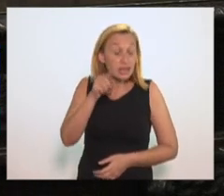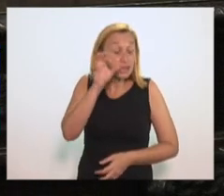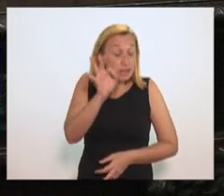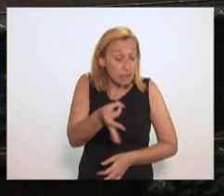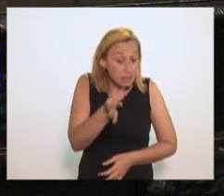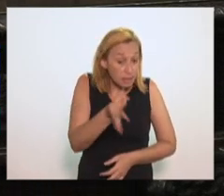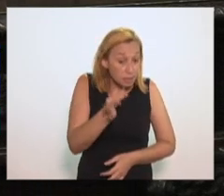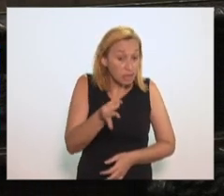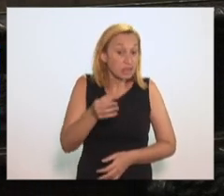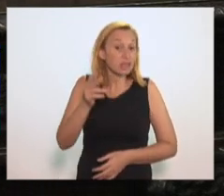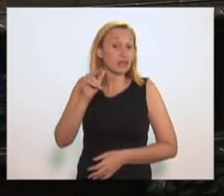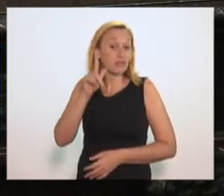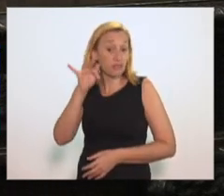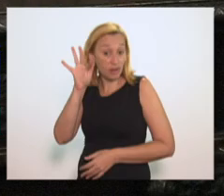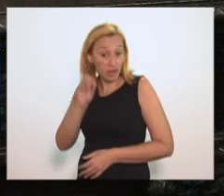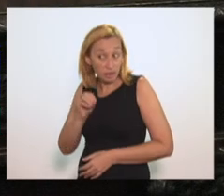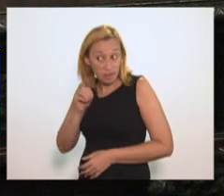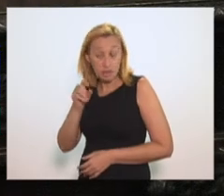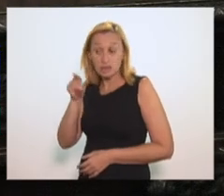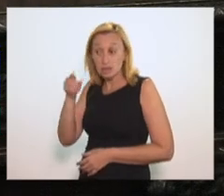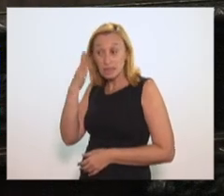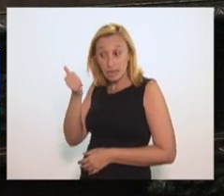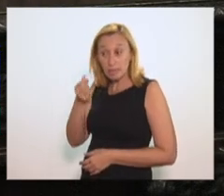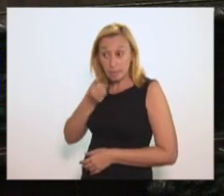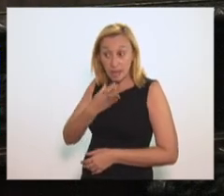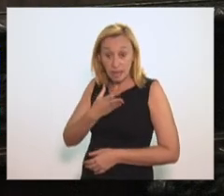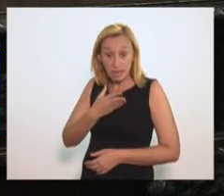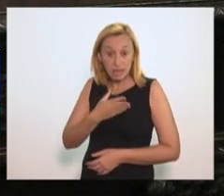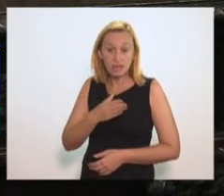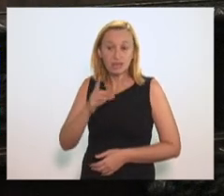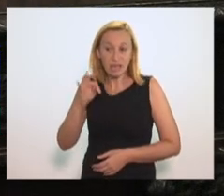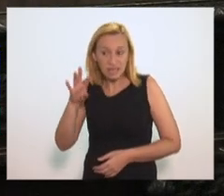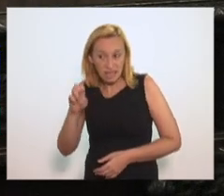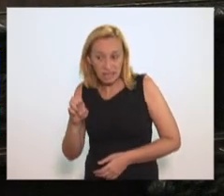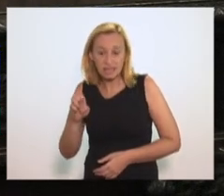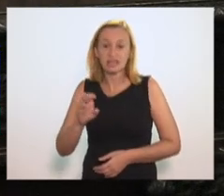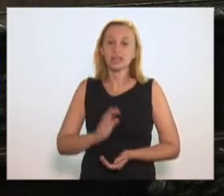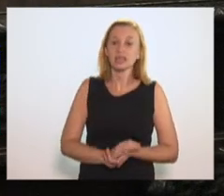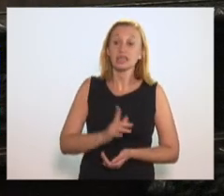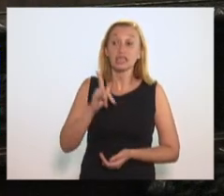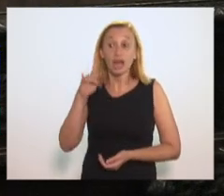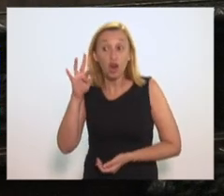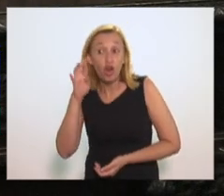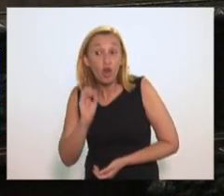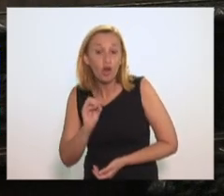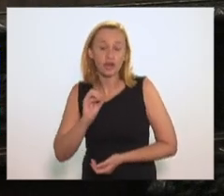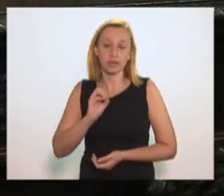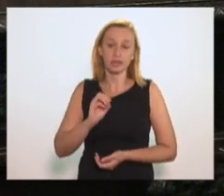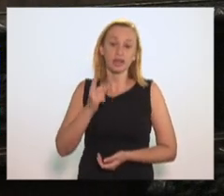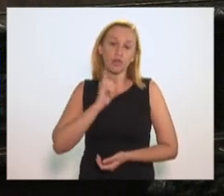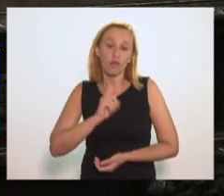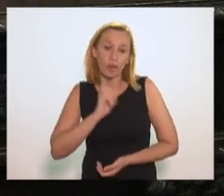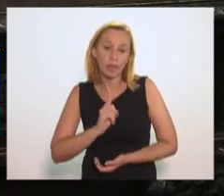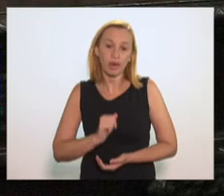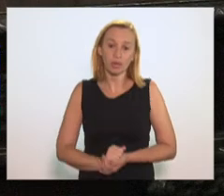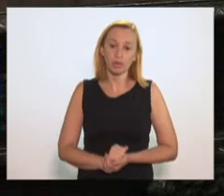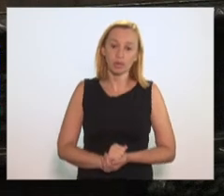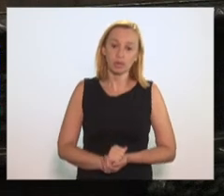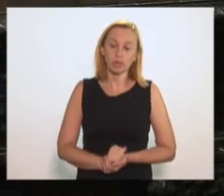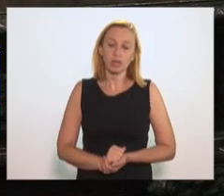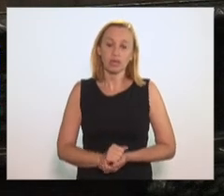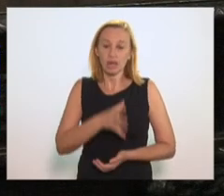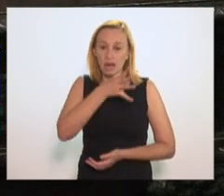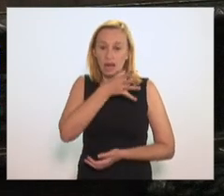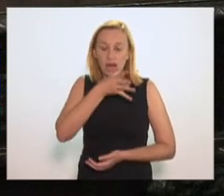Flávio e vossa excelência sabe muito bem disso no Catete na Glória no Flamengo no Largo do